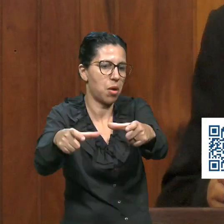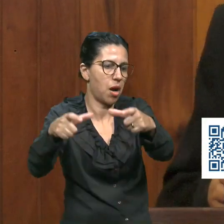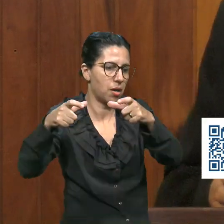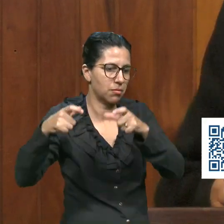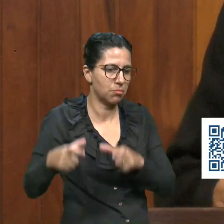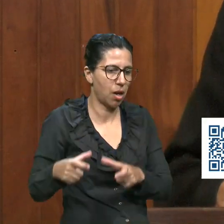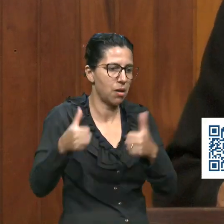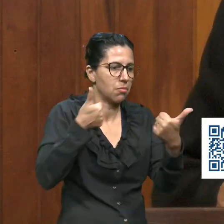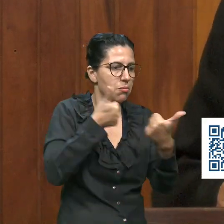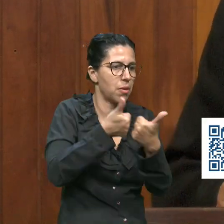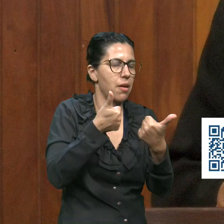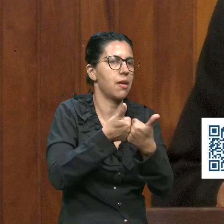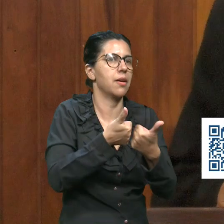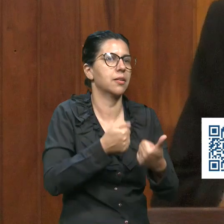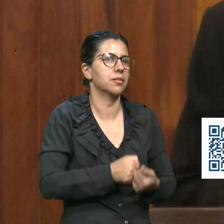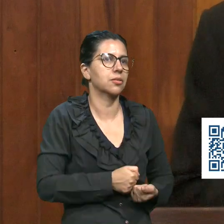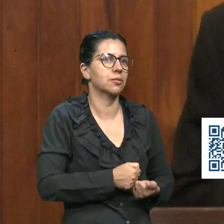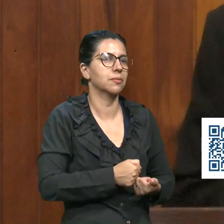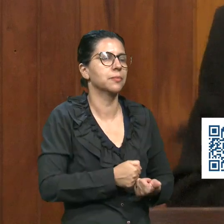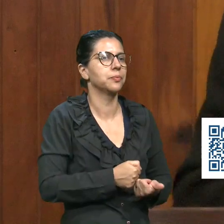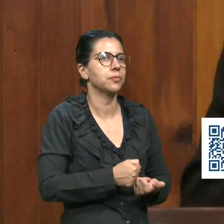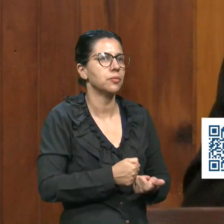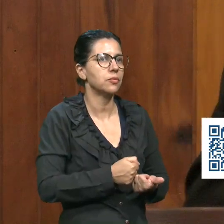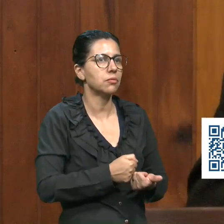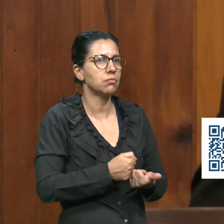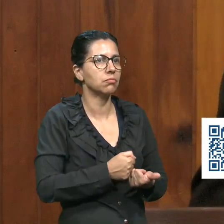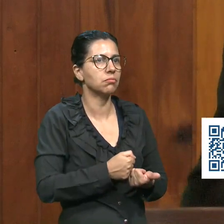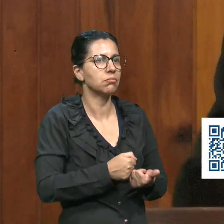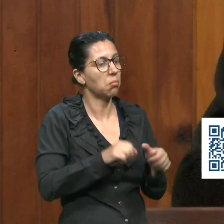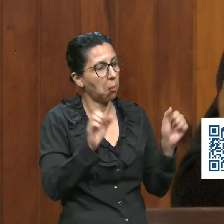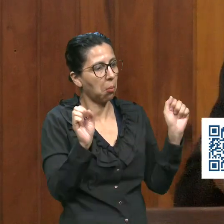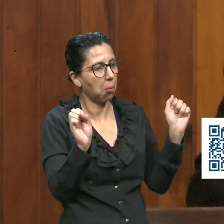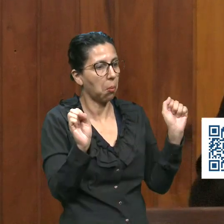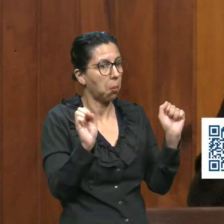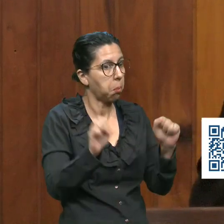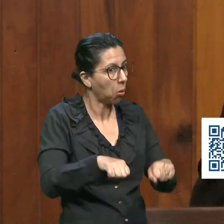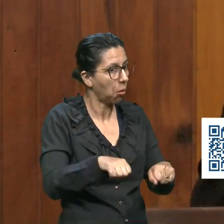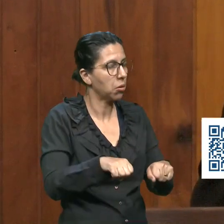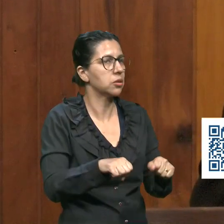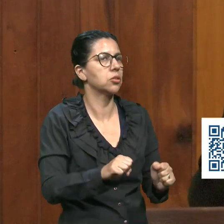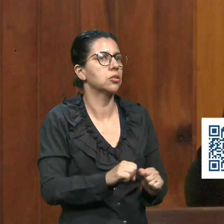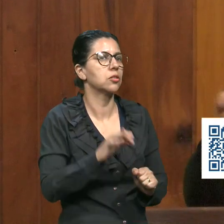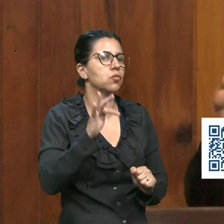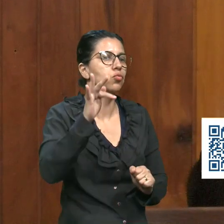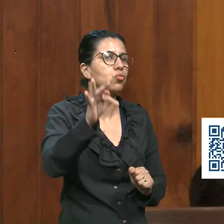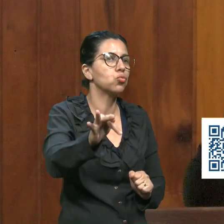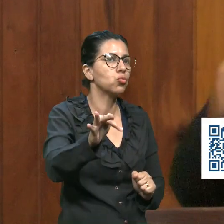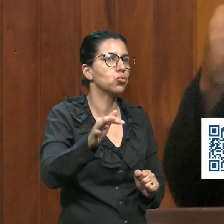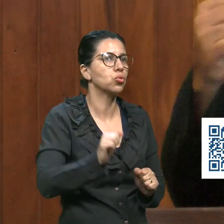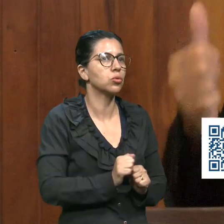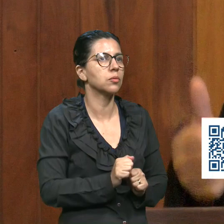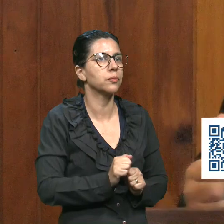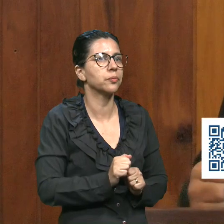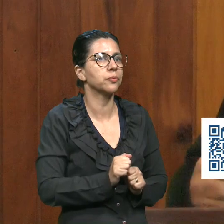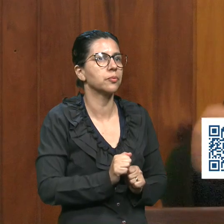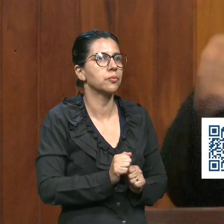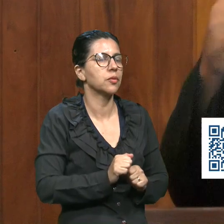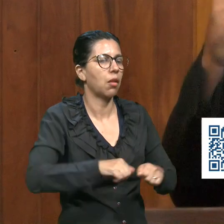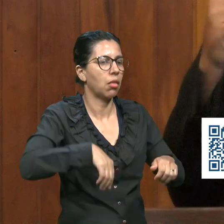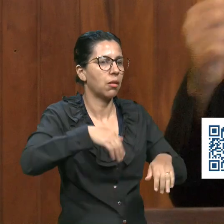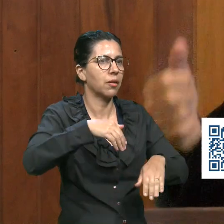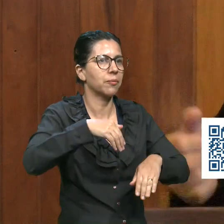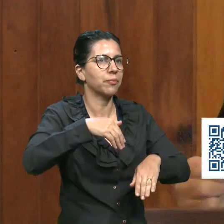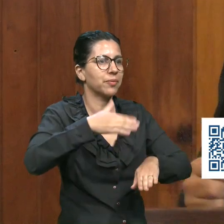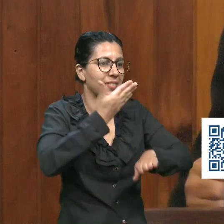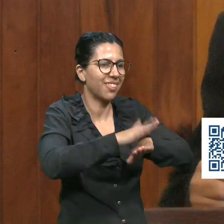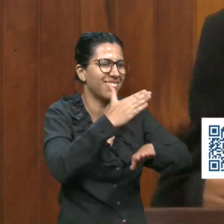disse, o Parque São Jorge, que possam ali ter a possibilidade de fazerem os seus treinamentos,